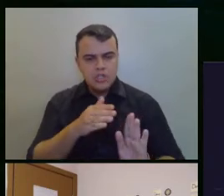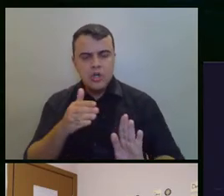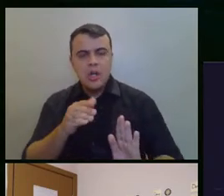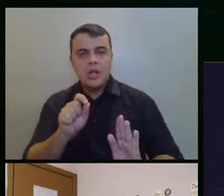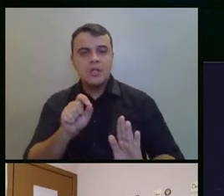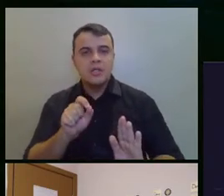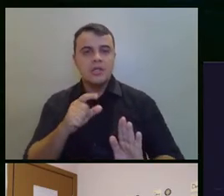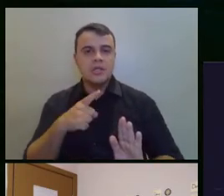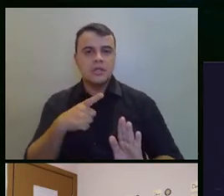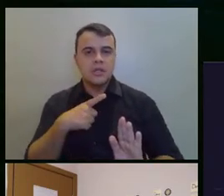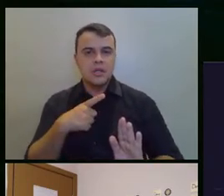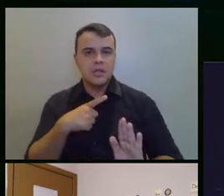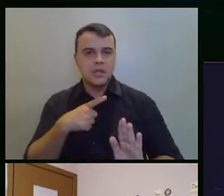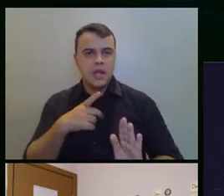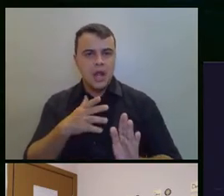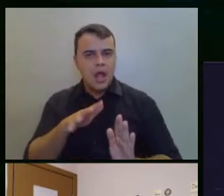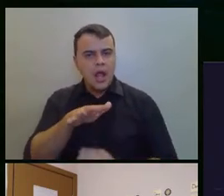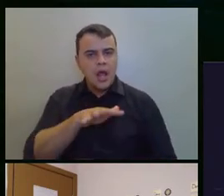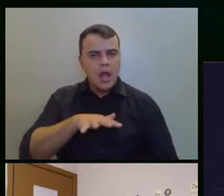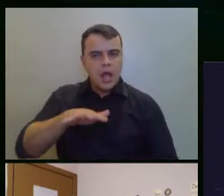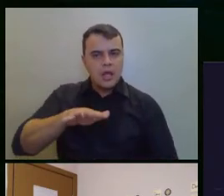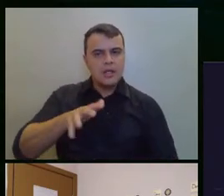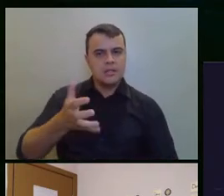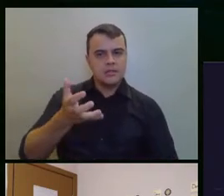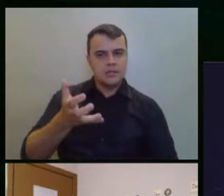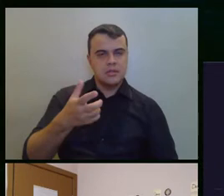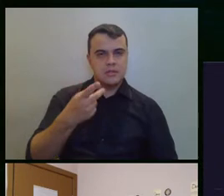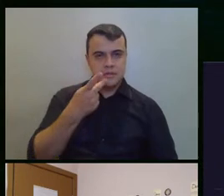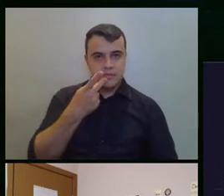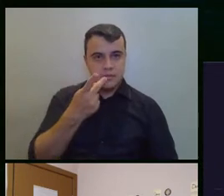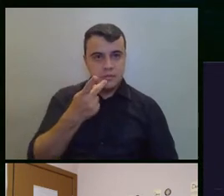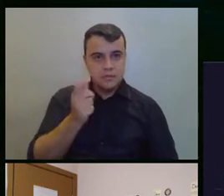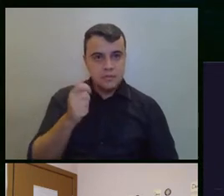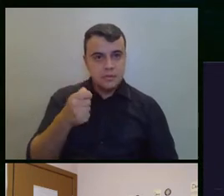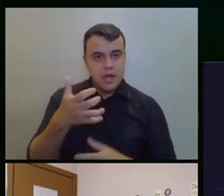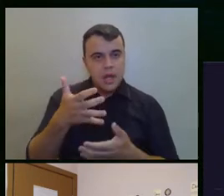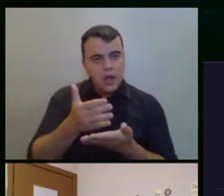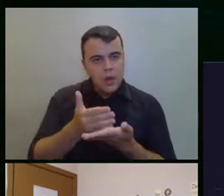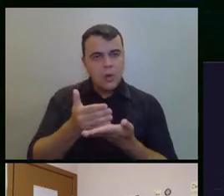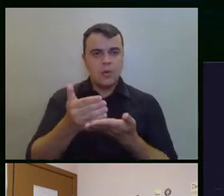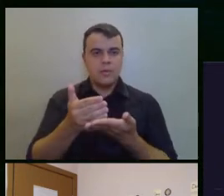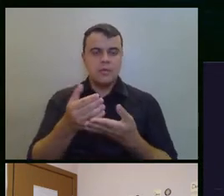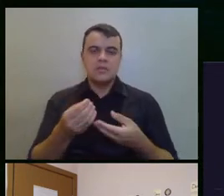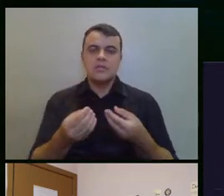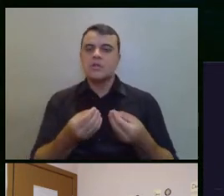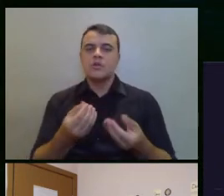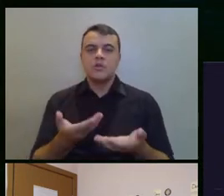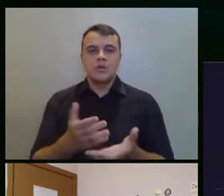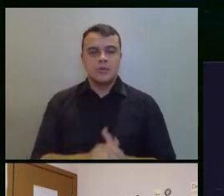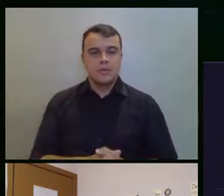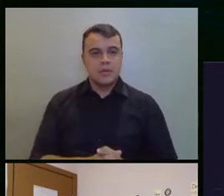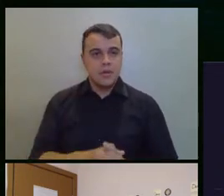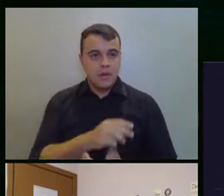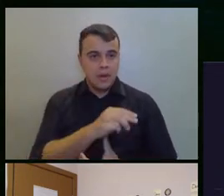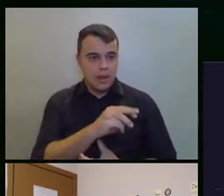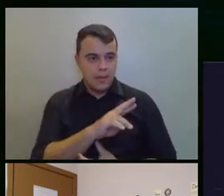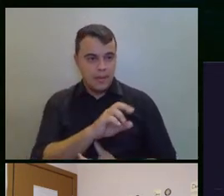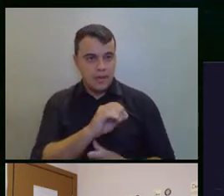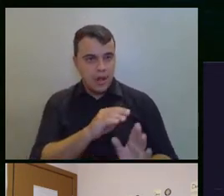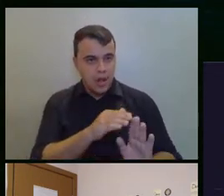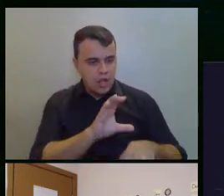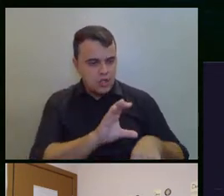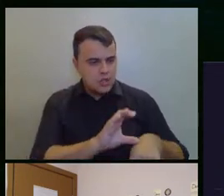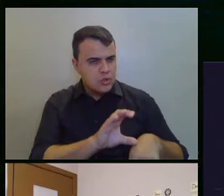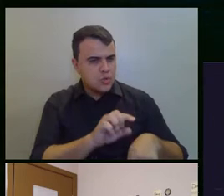para quem está na área e também para quem quer iniciar como é que é então Marcelo essa jornada ela